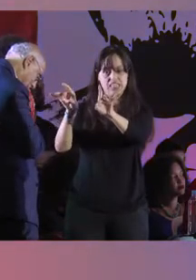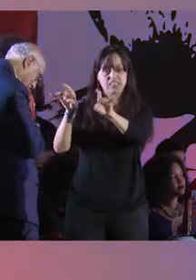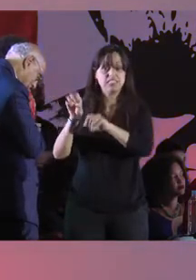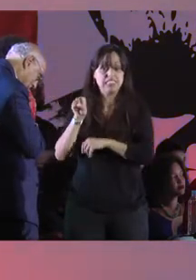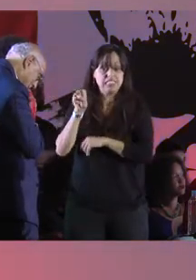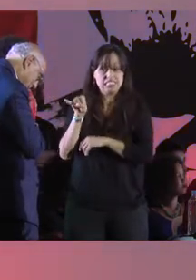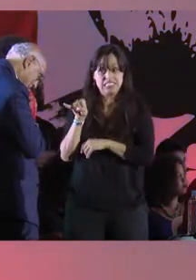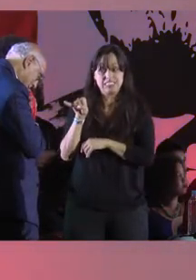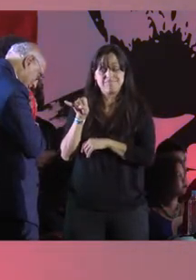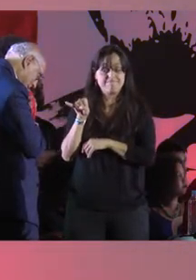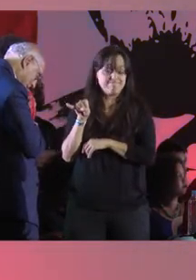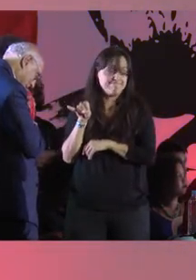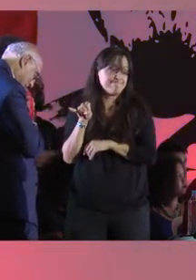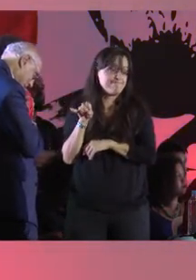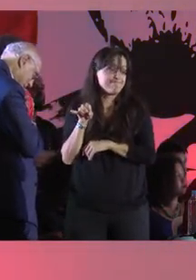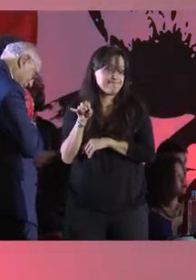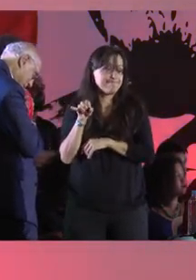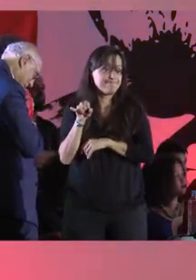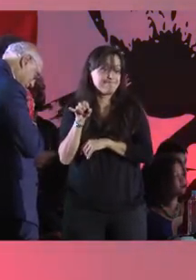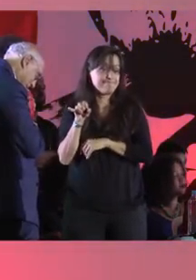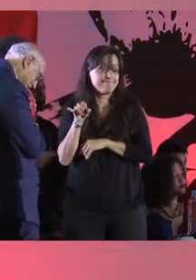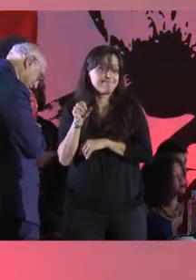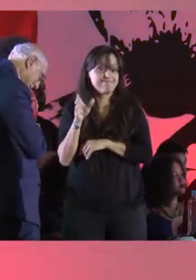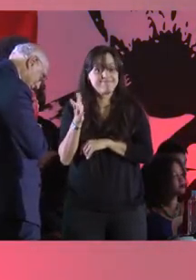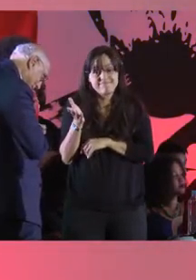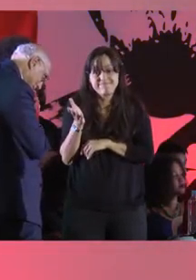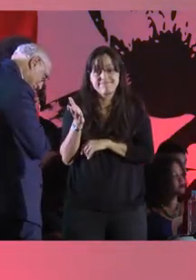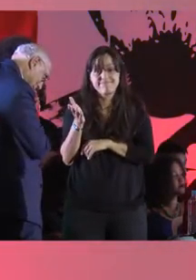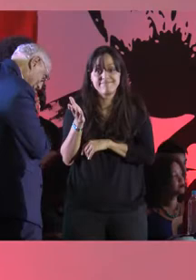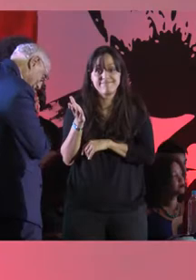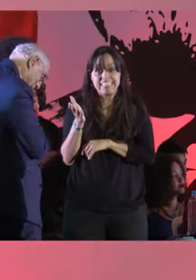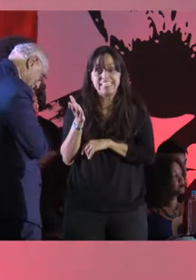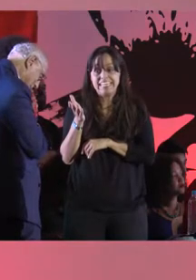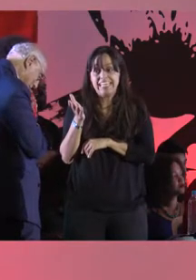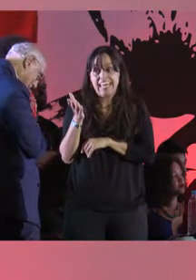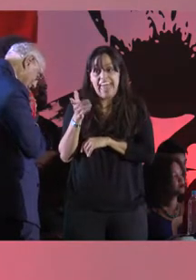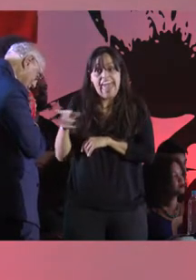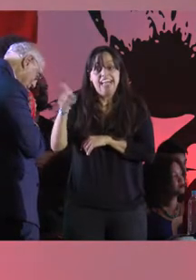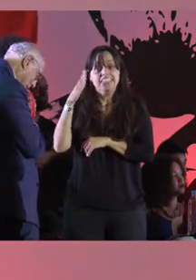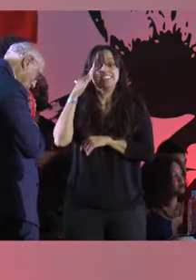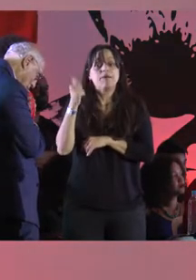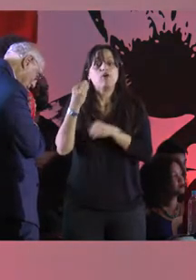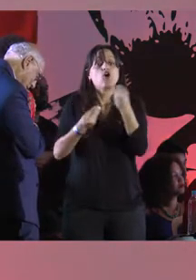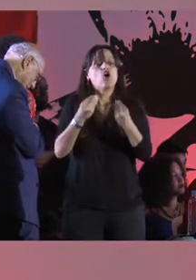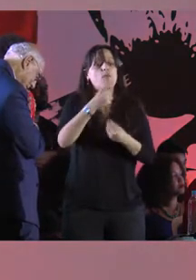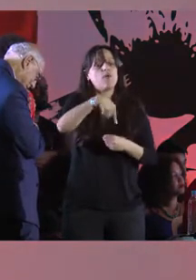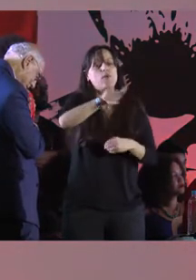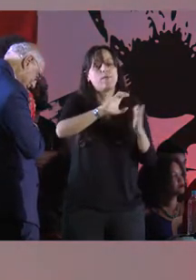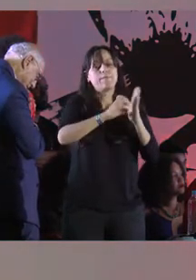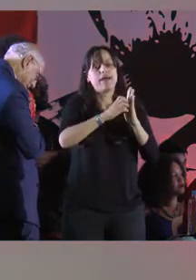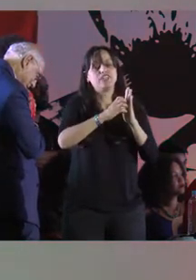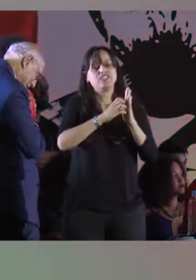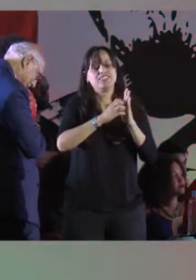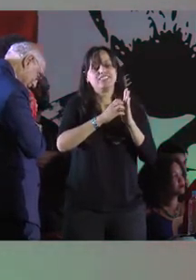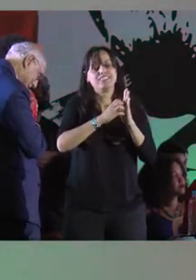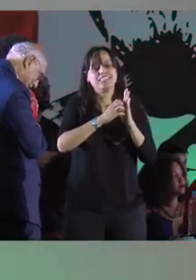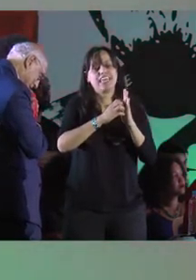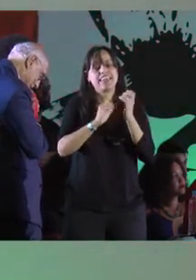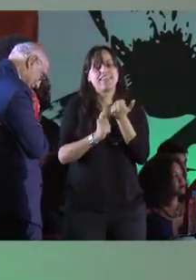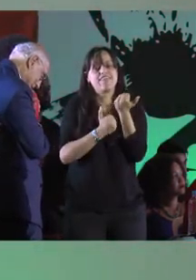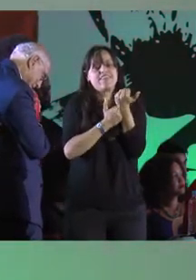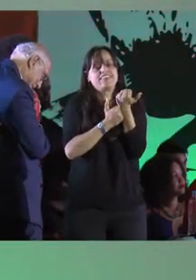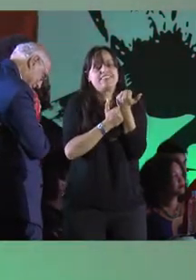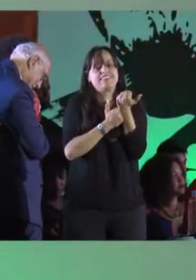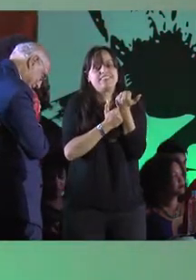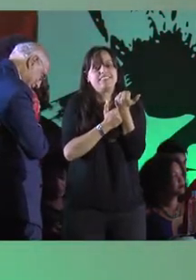uma partícula da decência que tem esse partido, vocês não contavam a quantidade de mentira